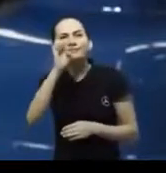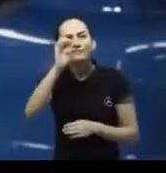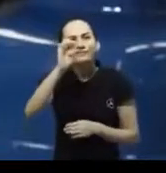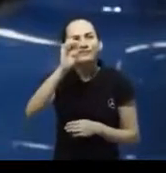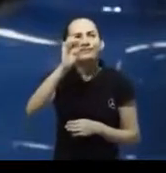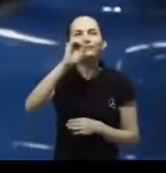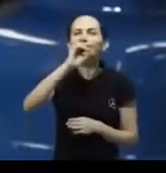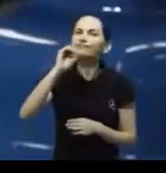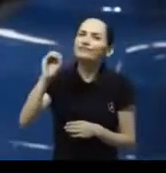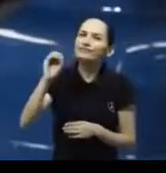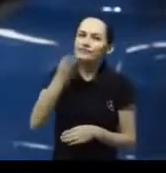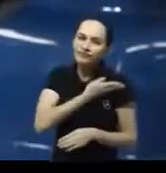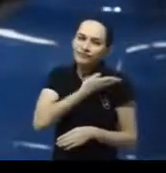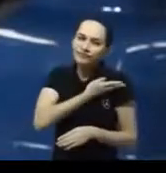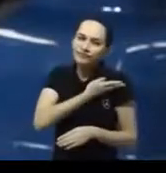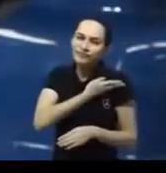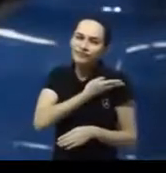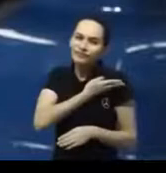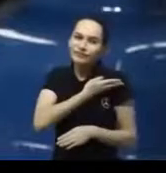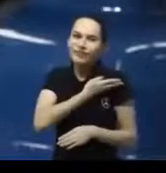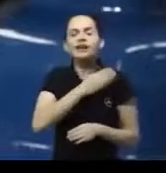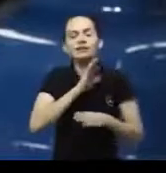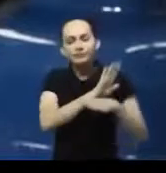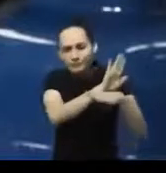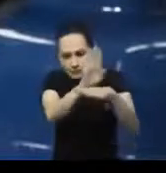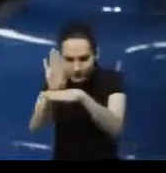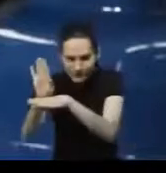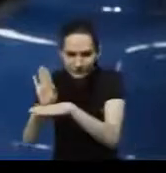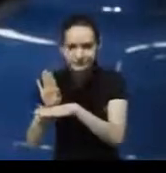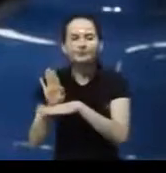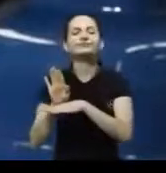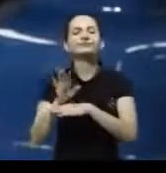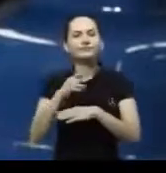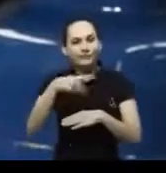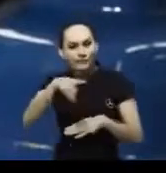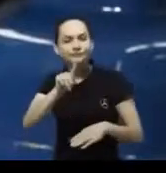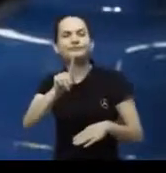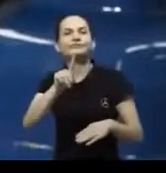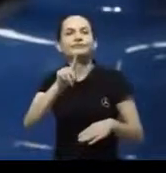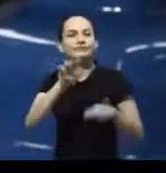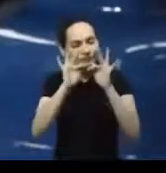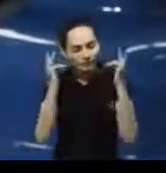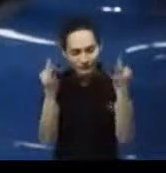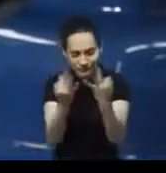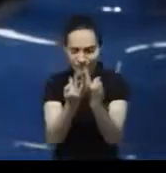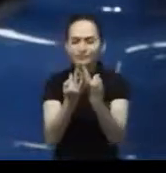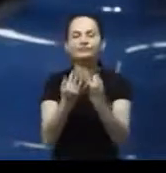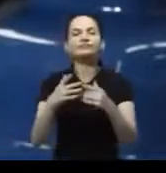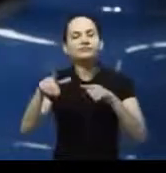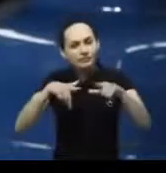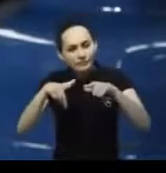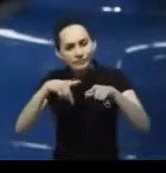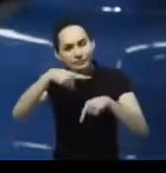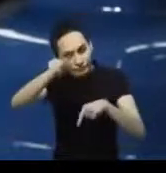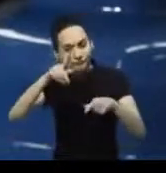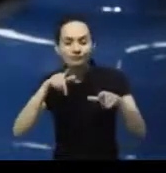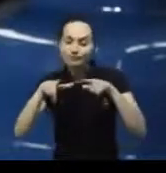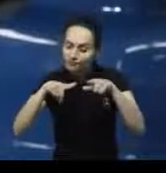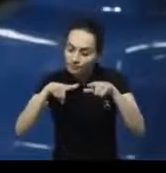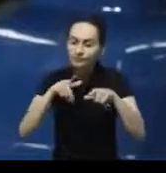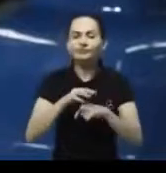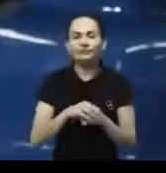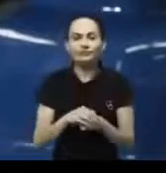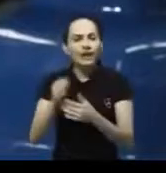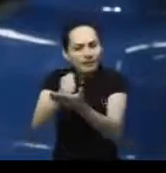que além de prover as suas famílias através do seu trabalho garantem para mais de